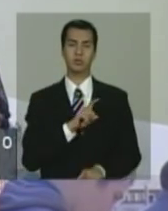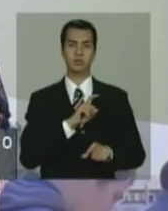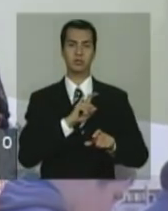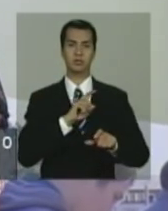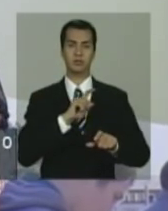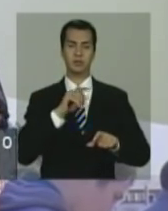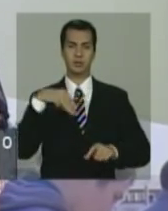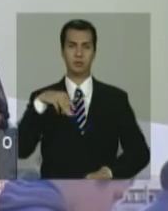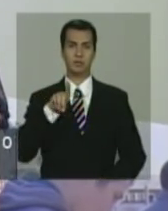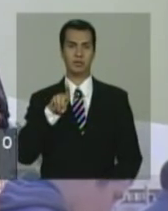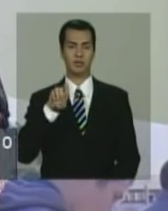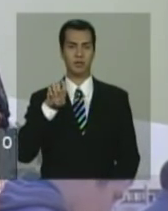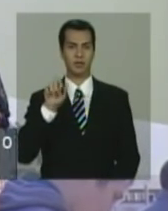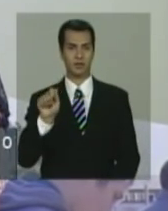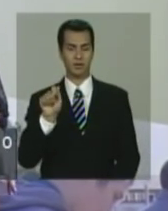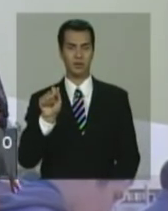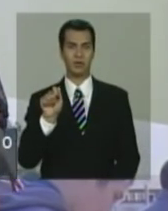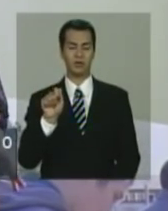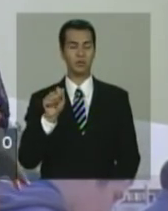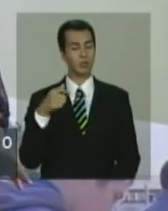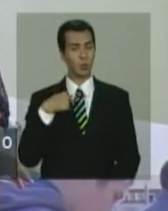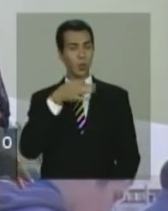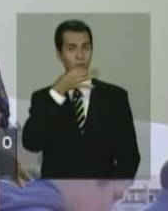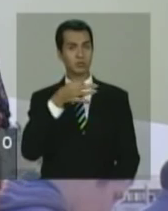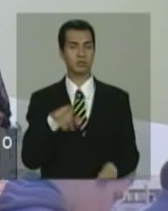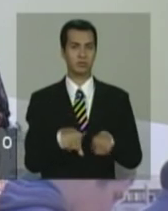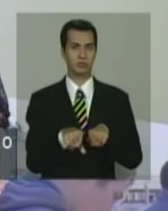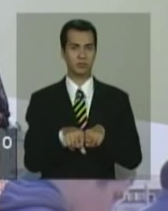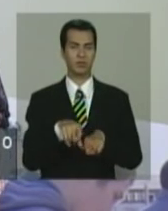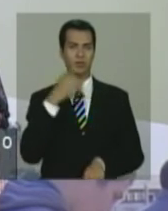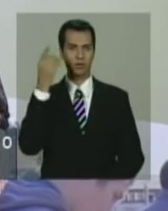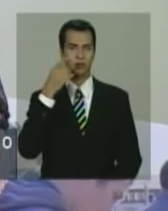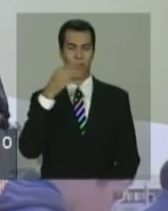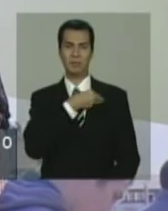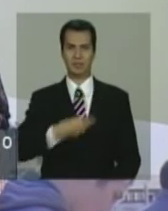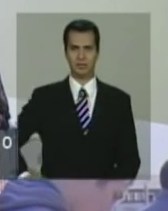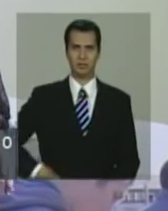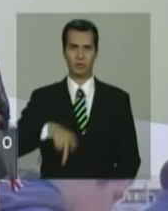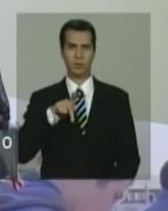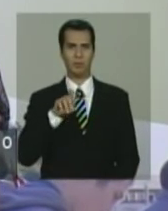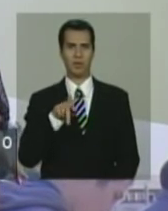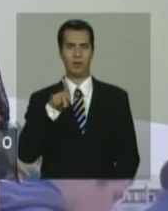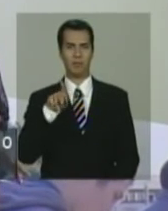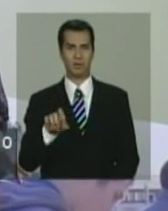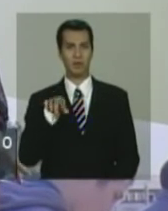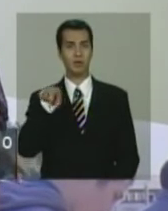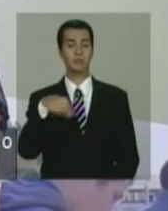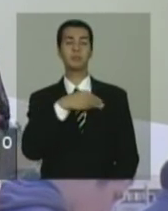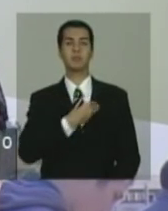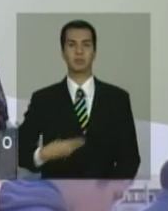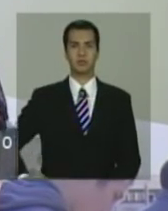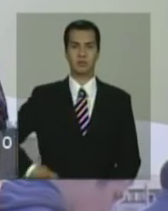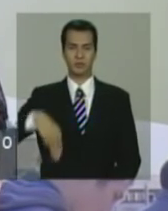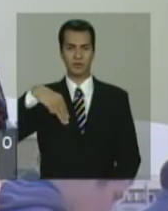Aliás, acho, deputado Pepe, ministro do MDA, que